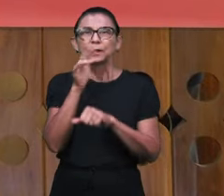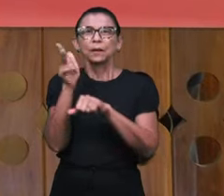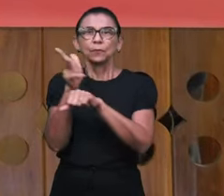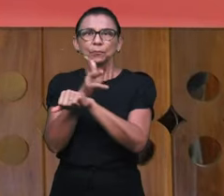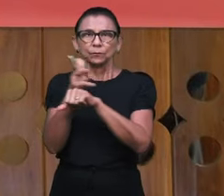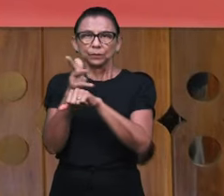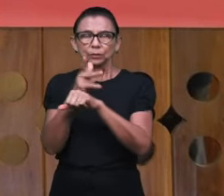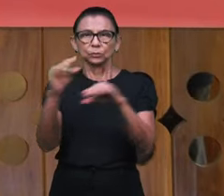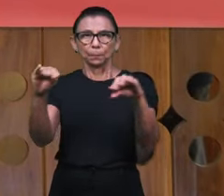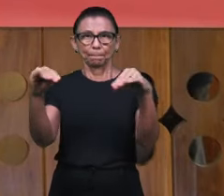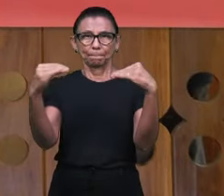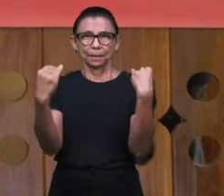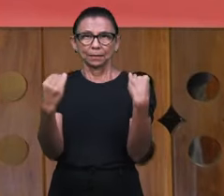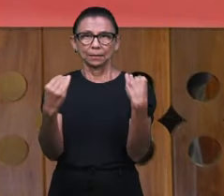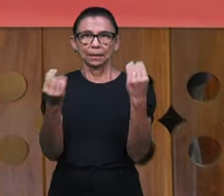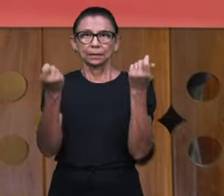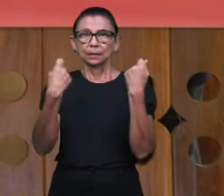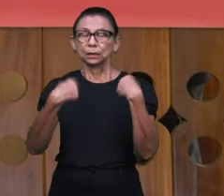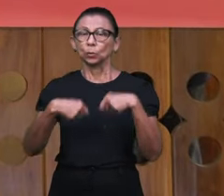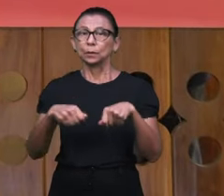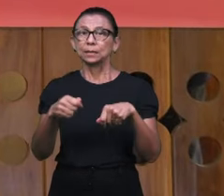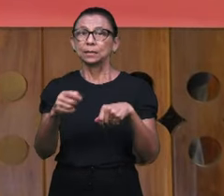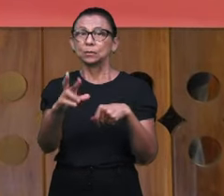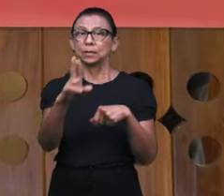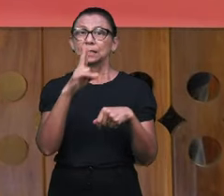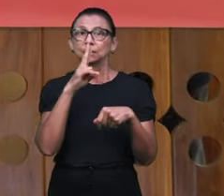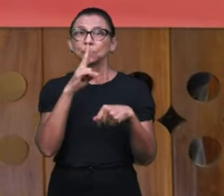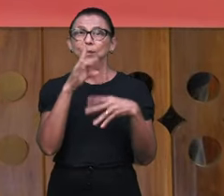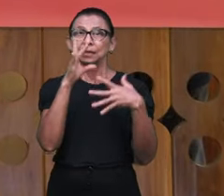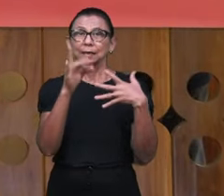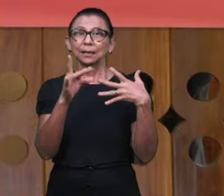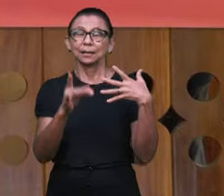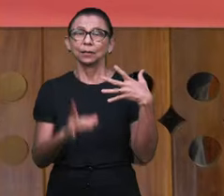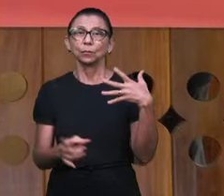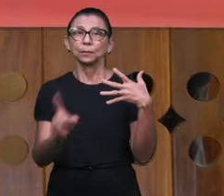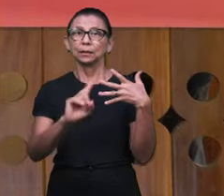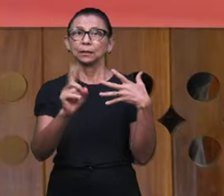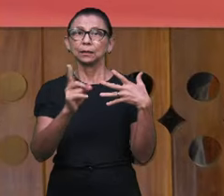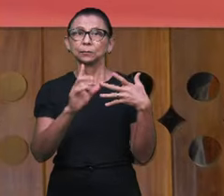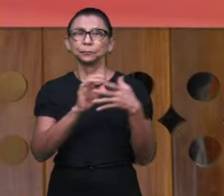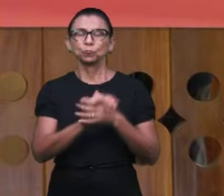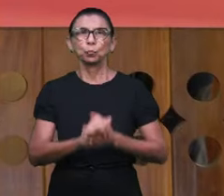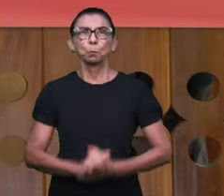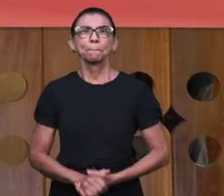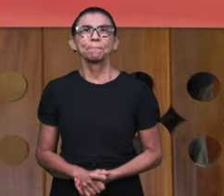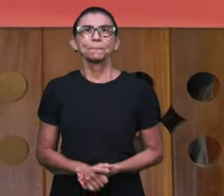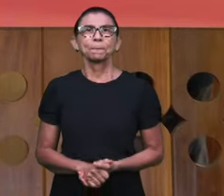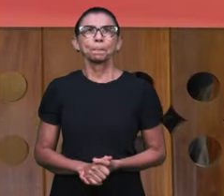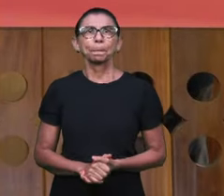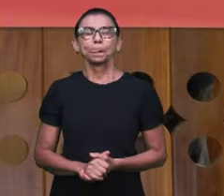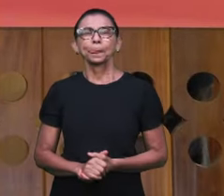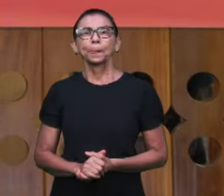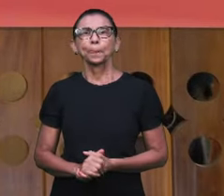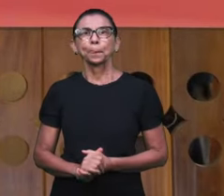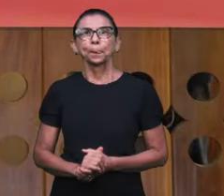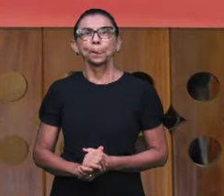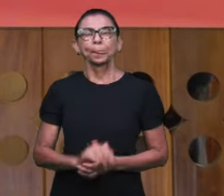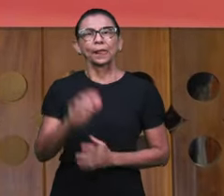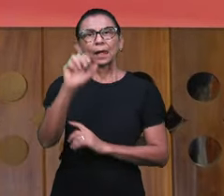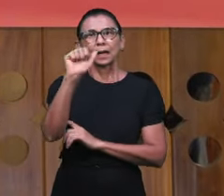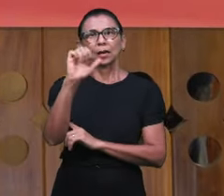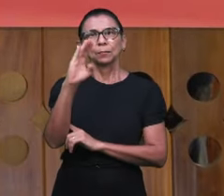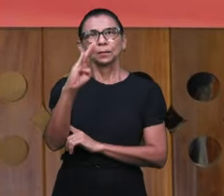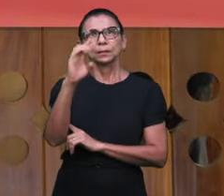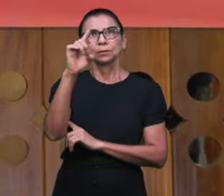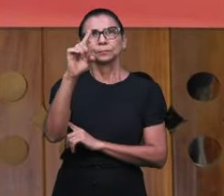participações, não precisam responder todas, não. Manda o vídeo de cada uma, né? Cada uma daquelas A, B, C, D, E, F, manda